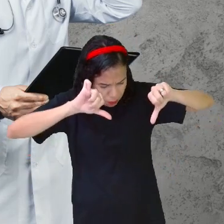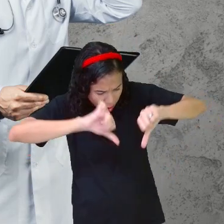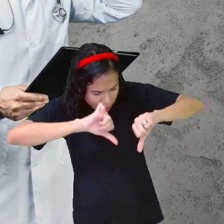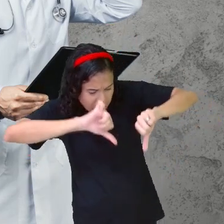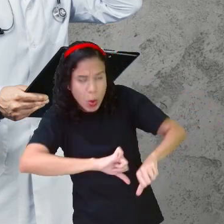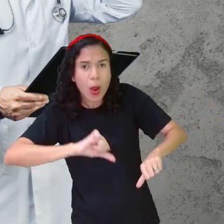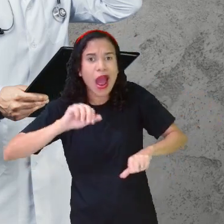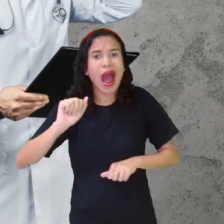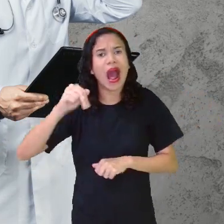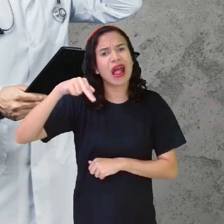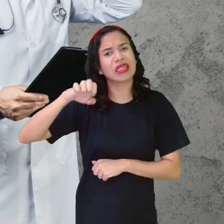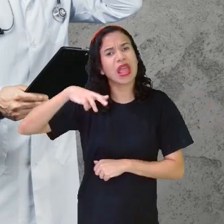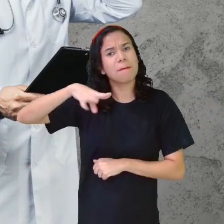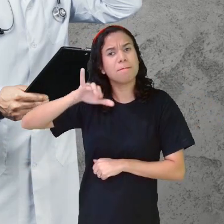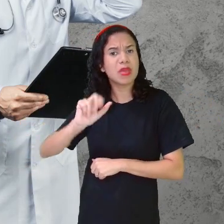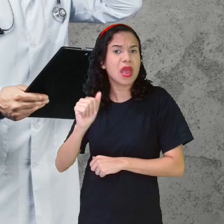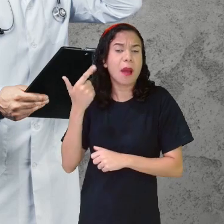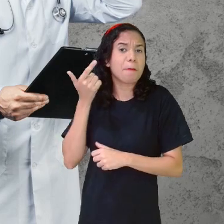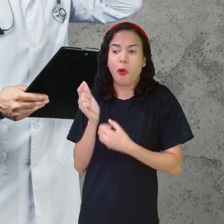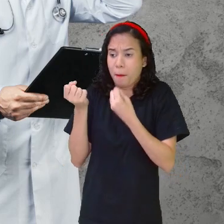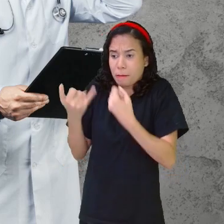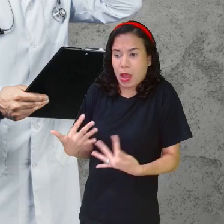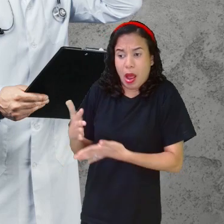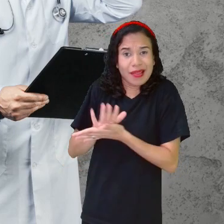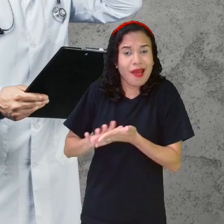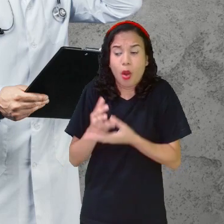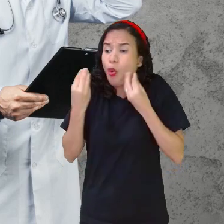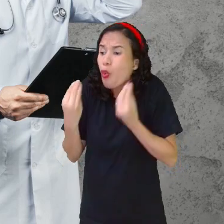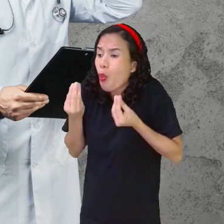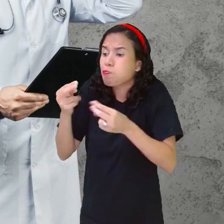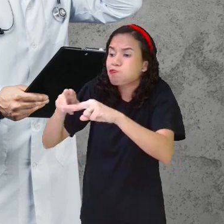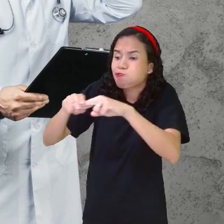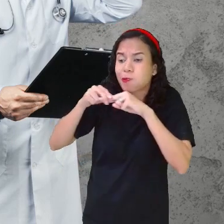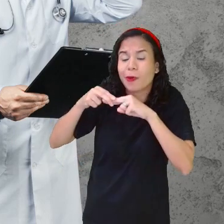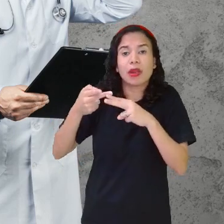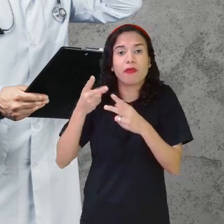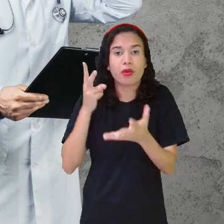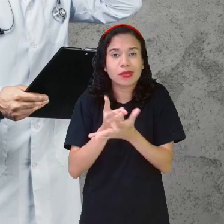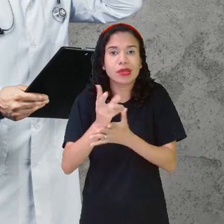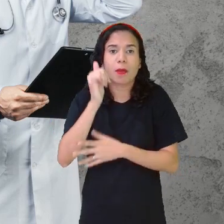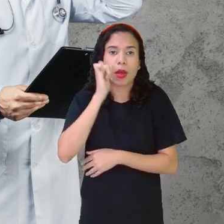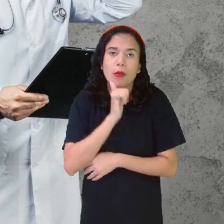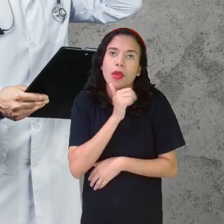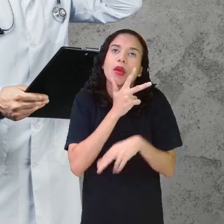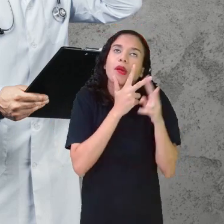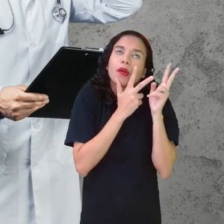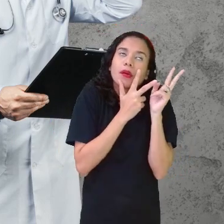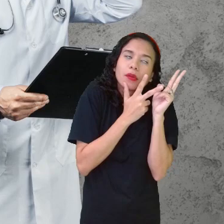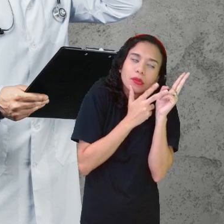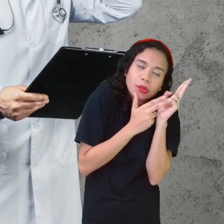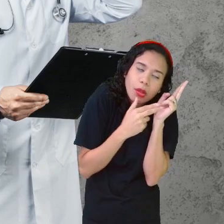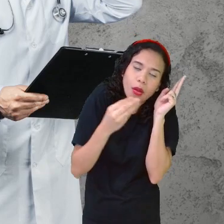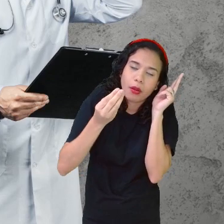muito acelerada e sem explicação. Ela sempre continuava adormecida e